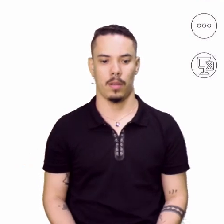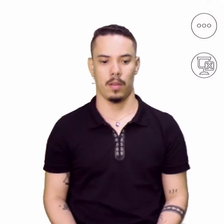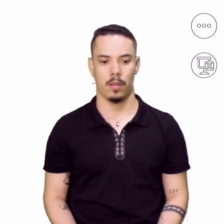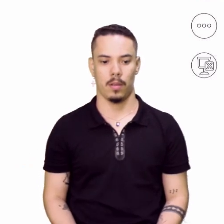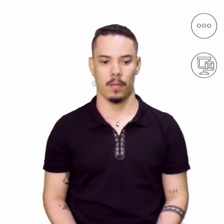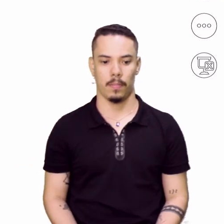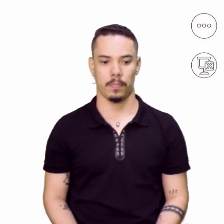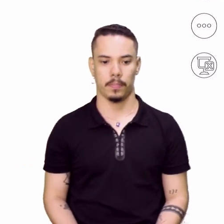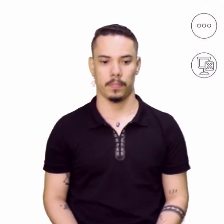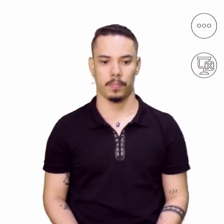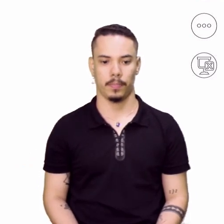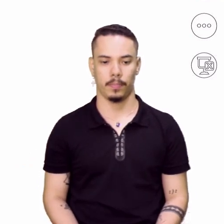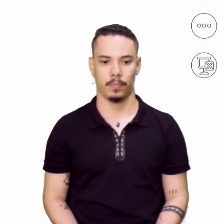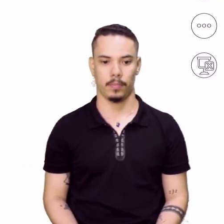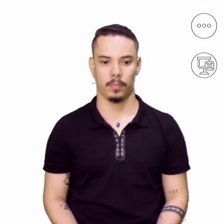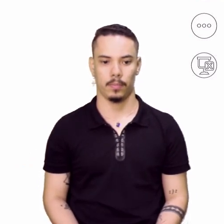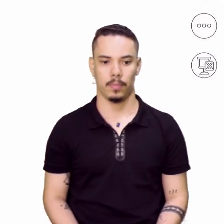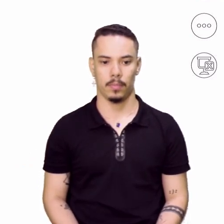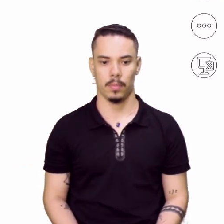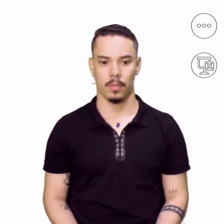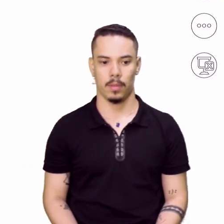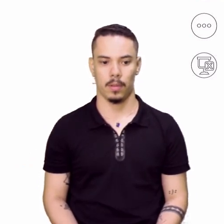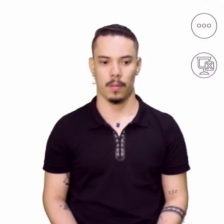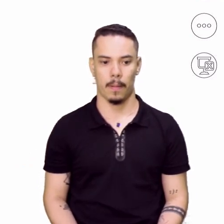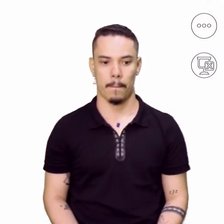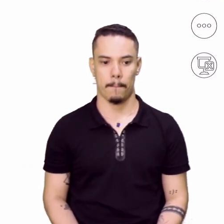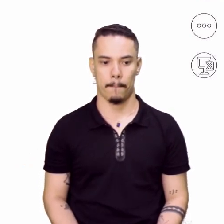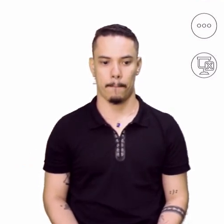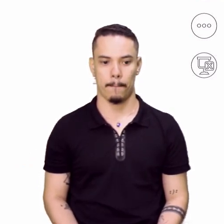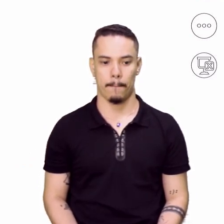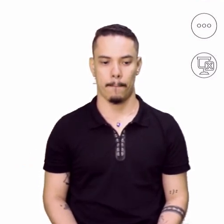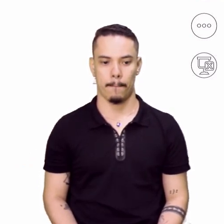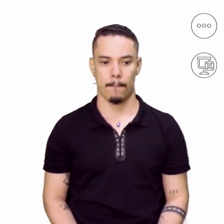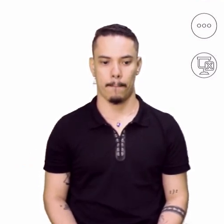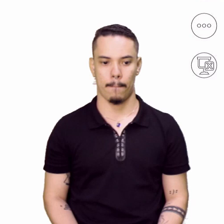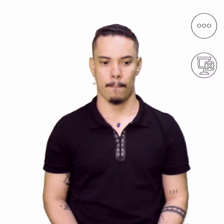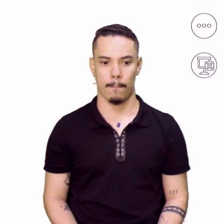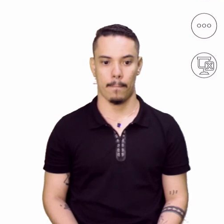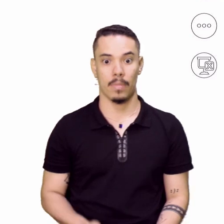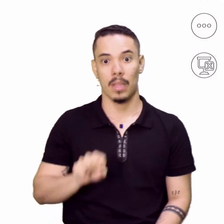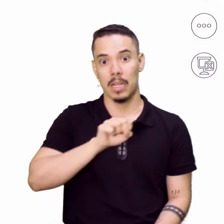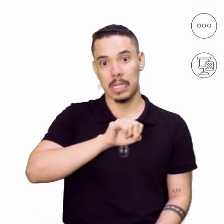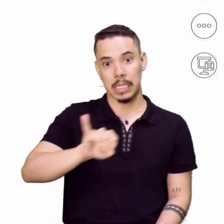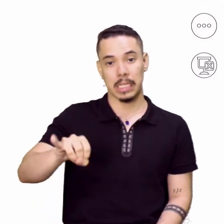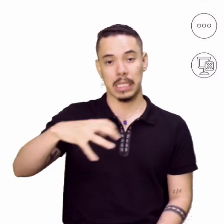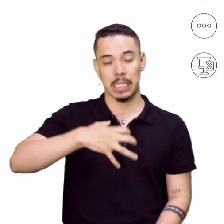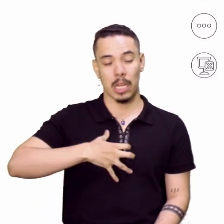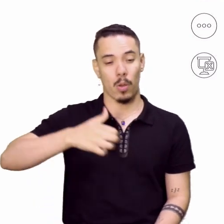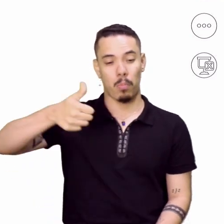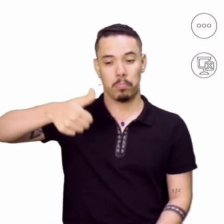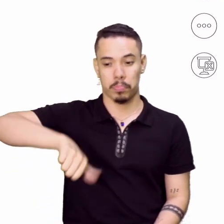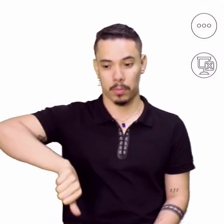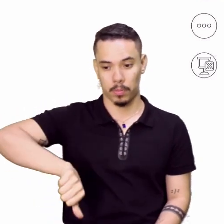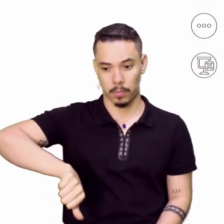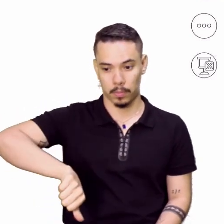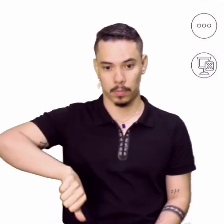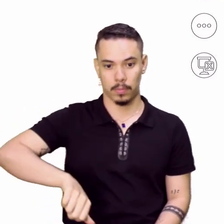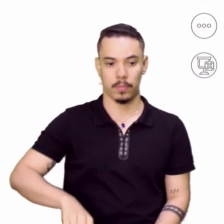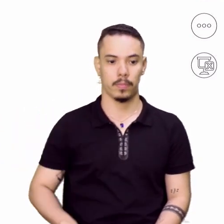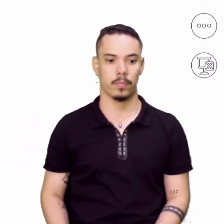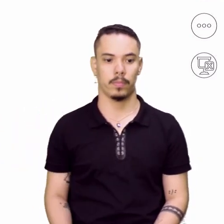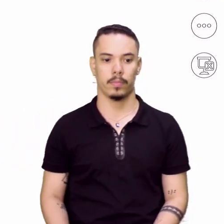zero conditional se eu me sentir mais doente sicker é mais